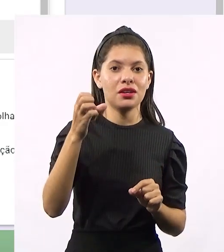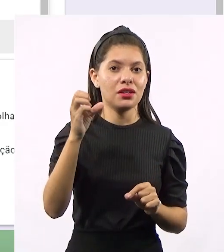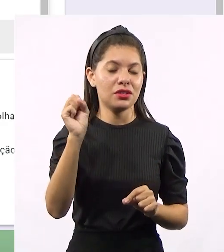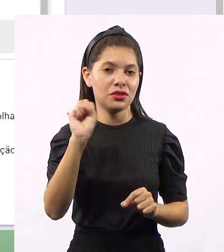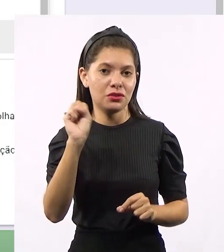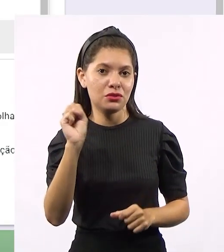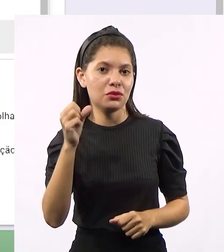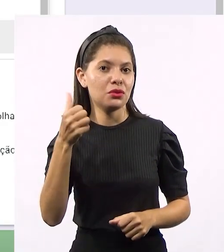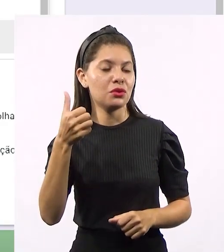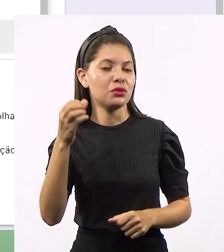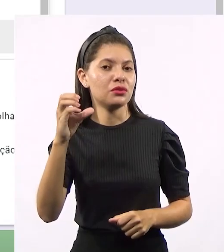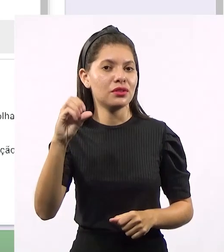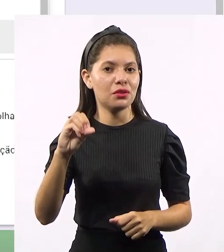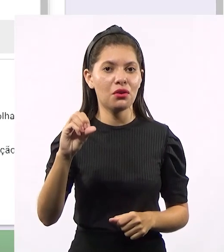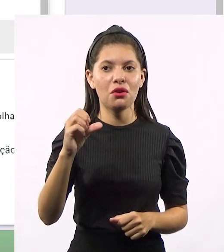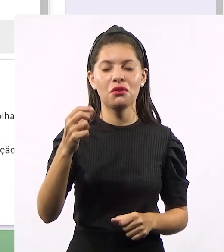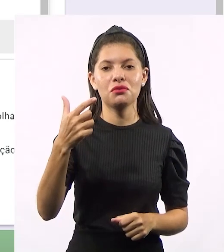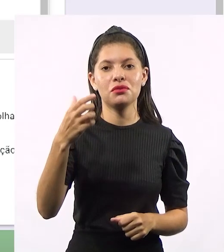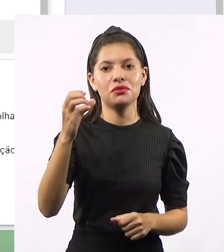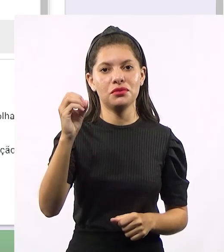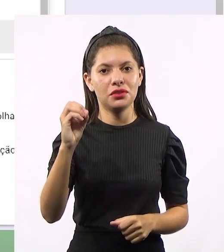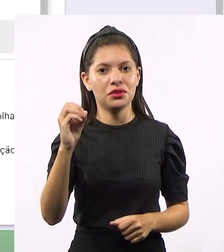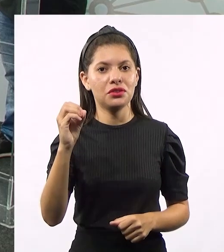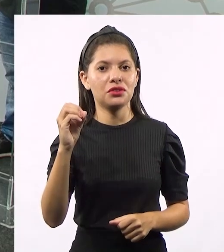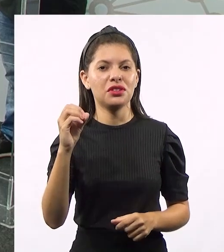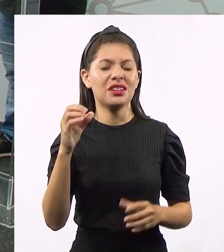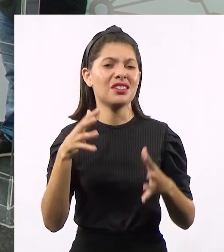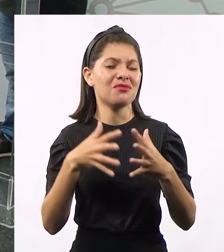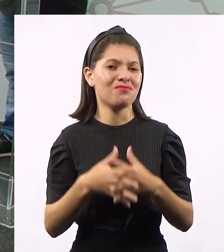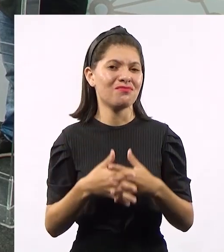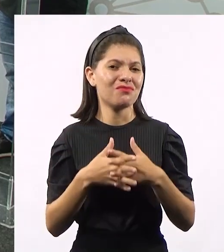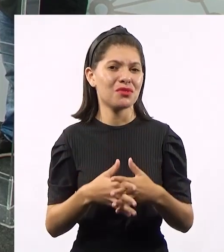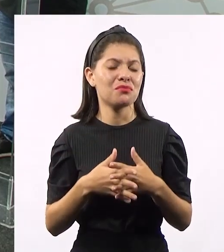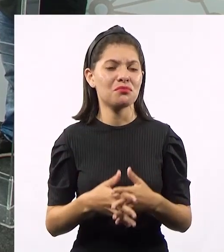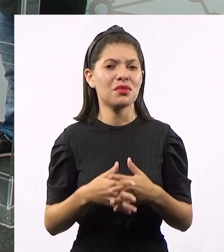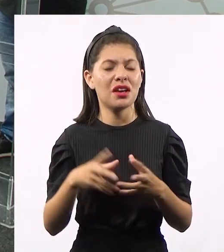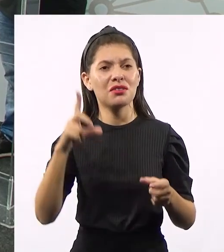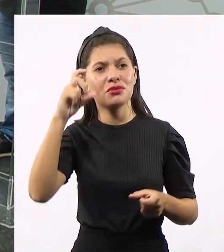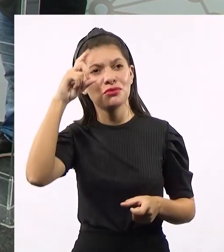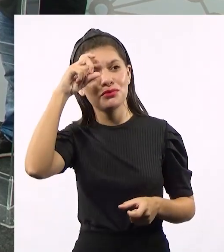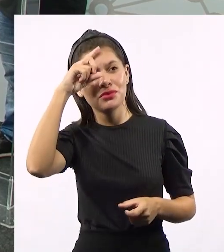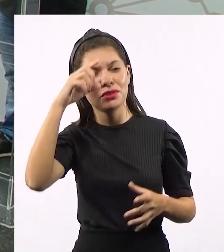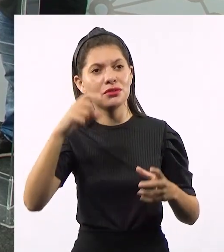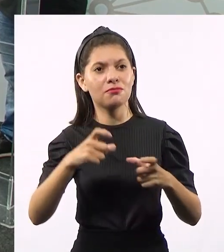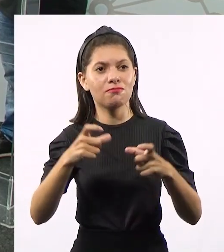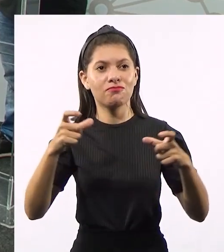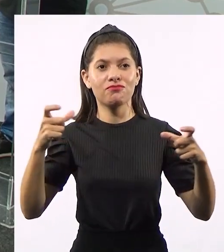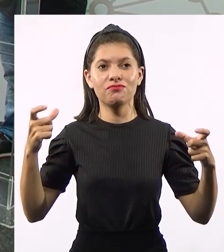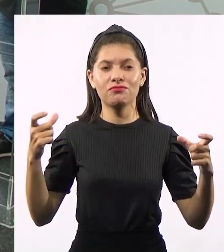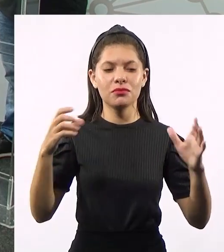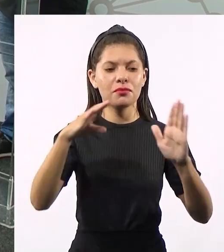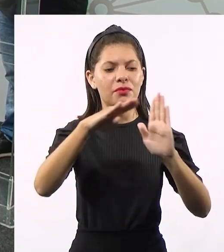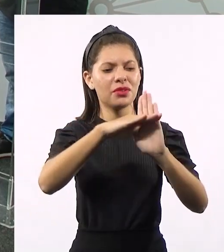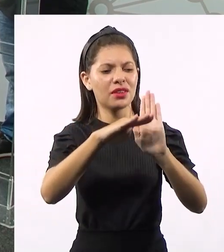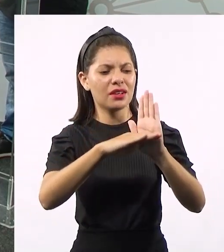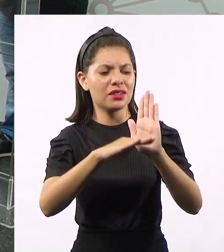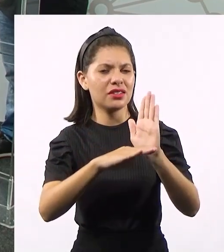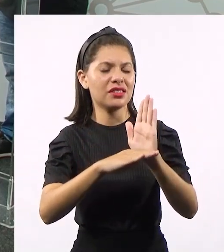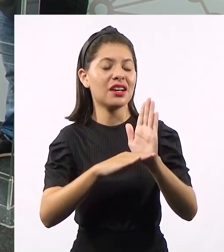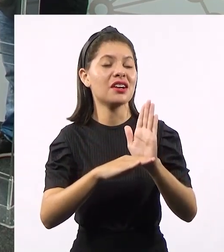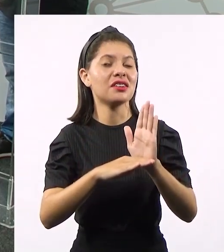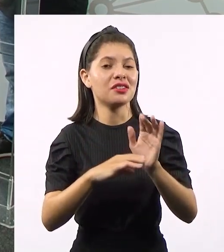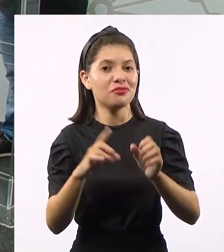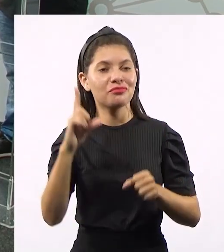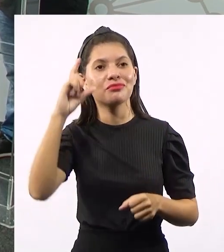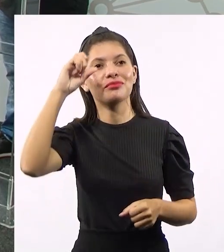sucessiva as idades? Vai dificultar, eu vou ter uma lista muito grande de possíveis respostas. Fica difícil, né, professor? Aí a gente tem